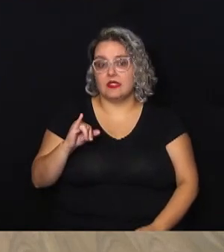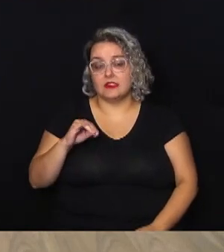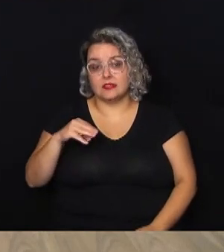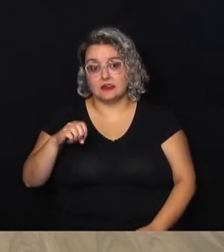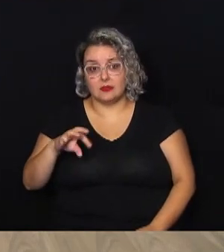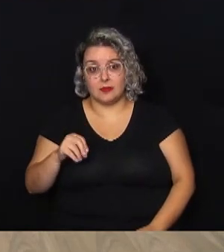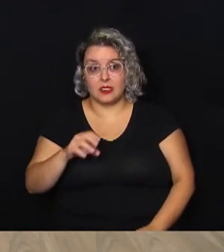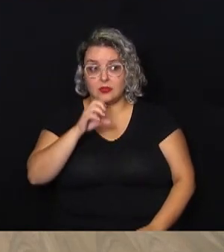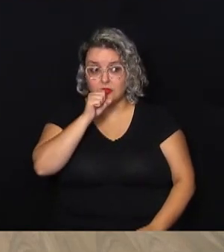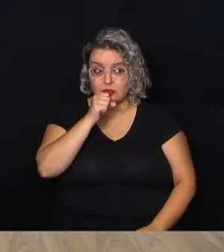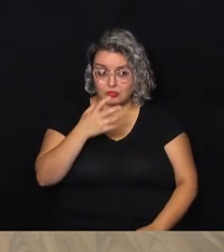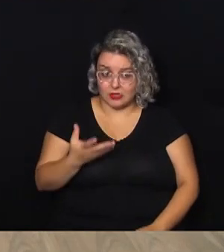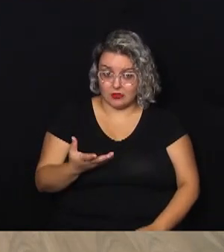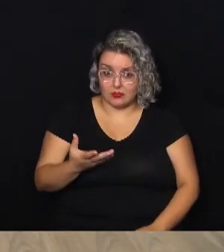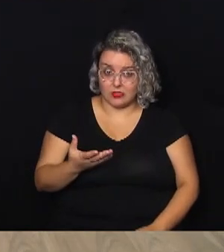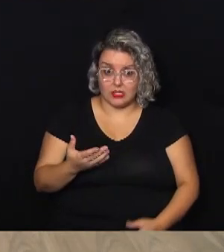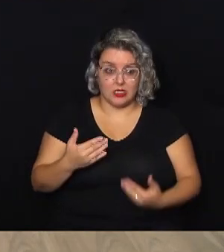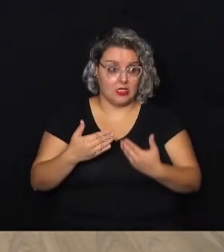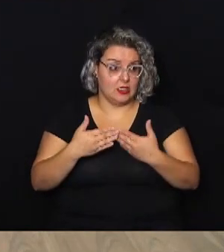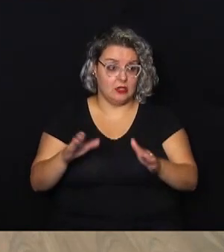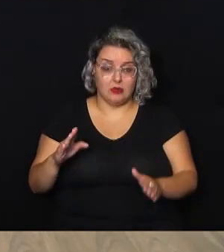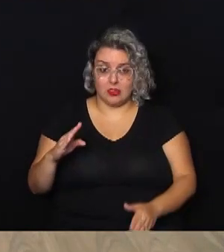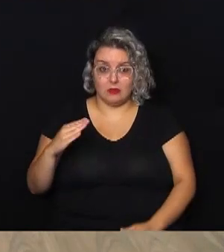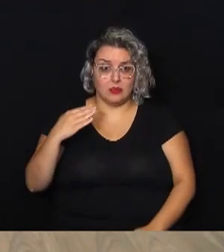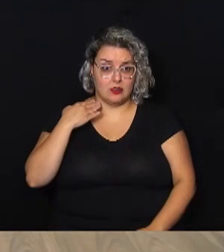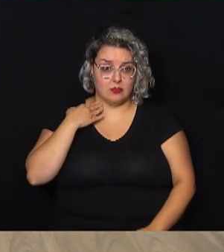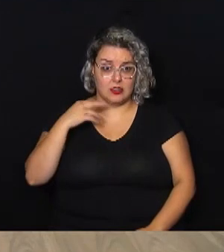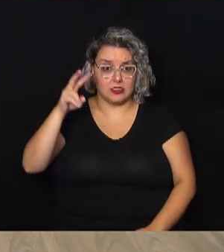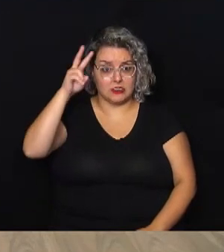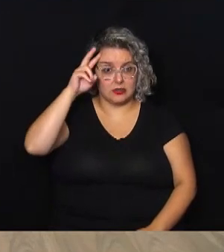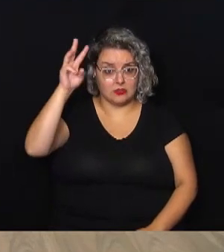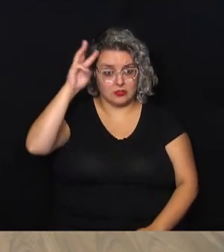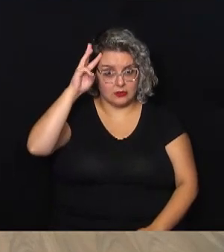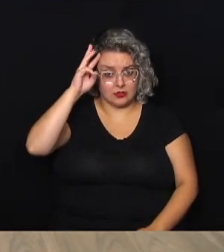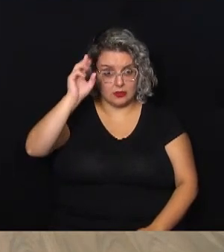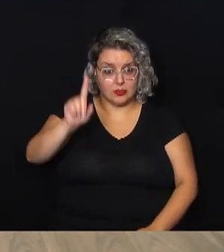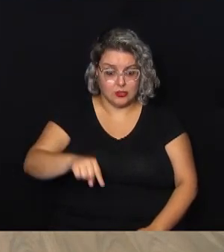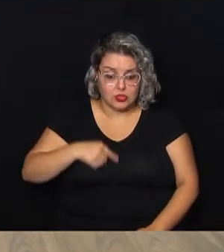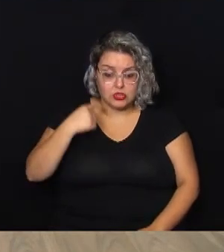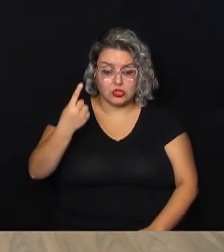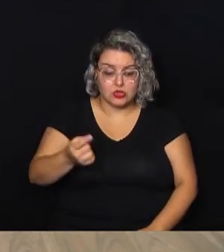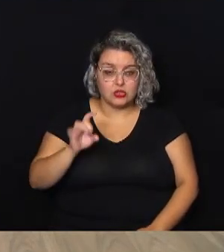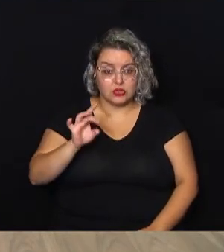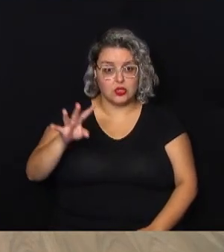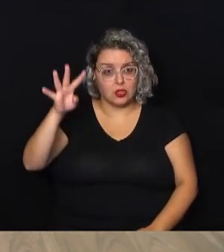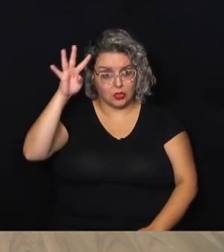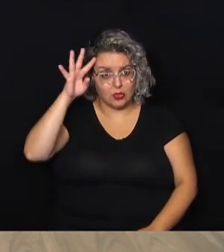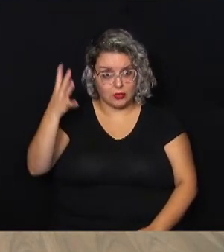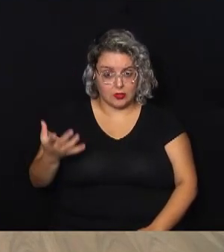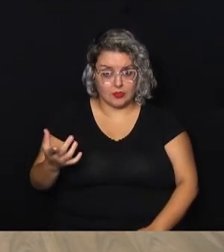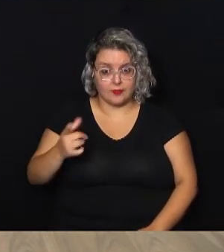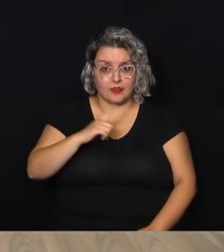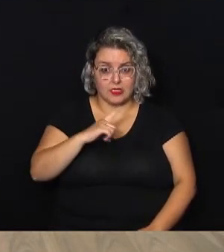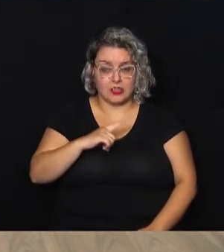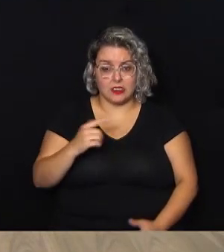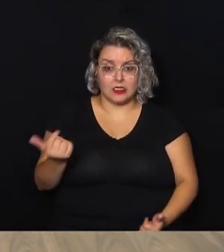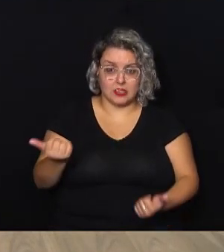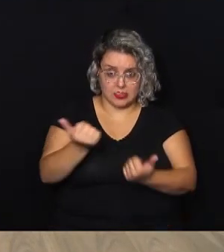no sábado, não abrindo as agências bancárias segunda, terça-feira, só a partir de quarta-feira vai ter essa compensação,